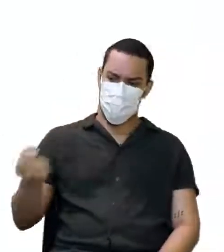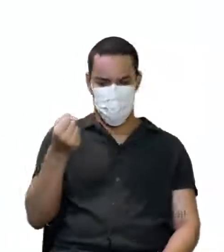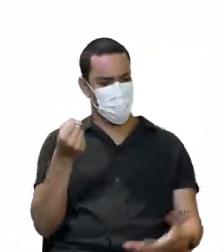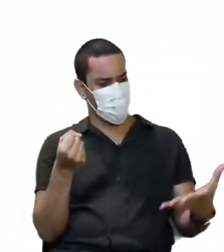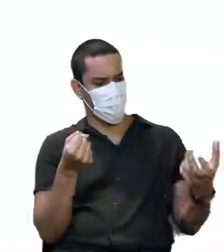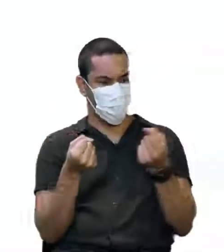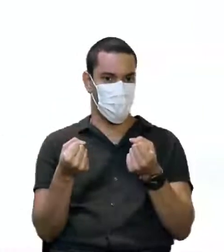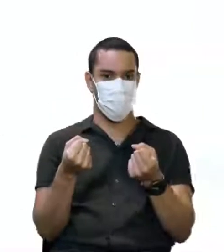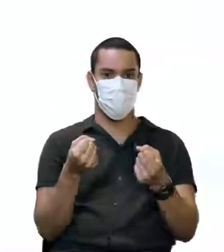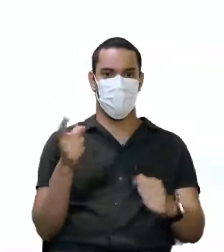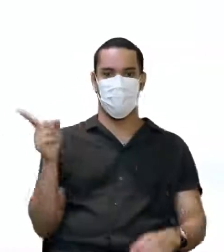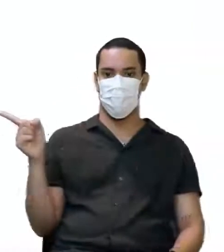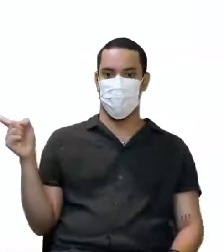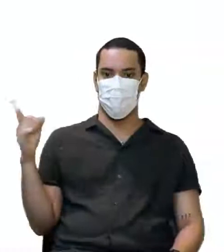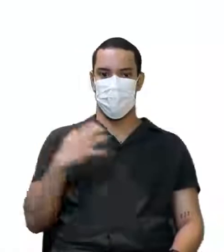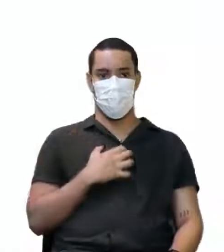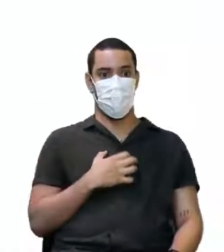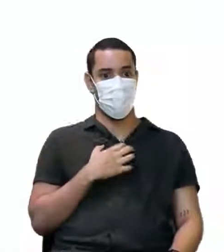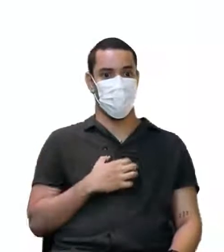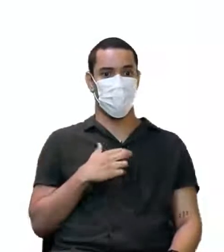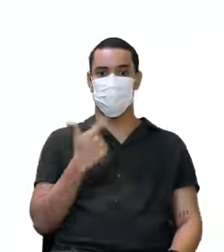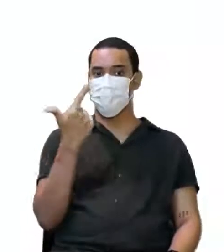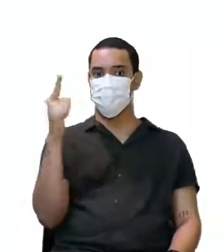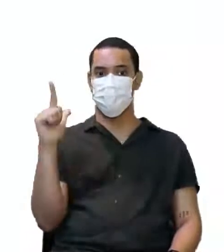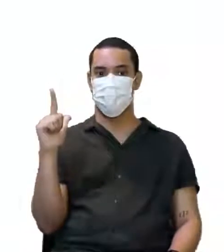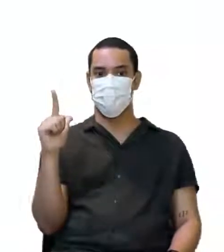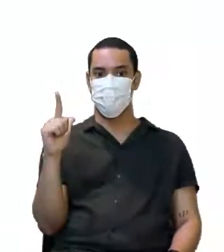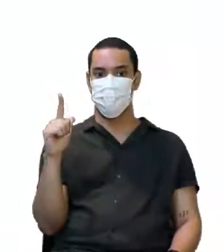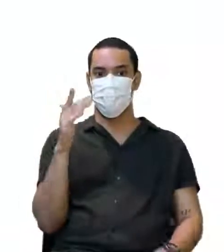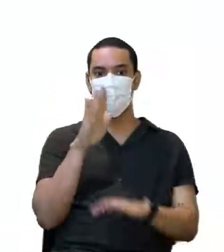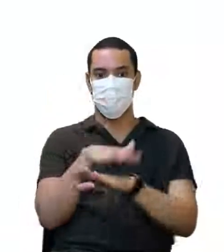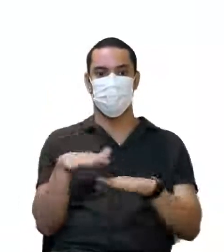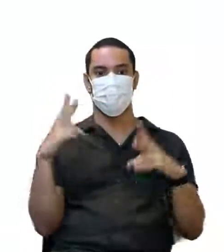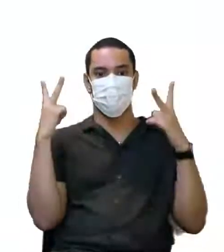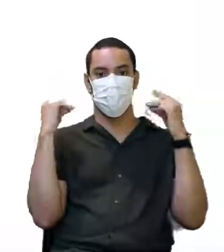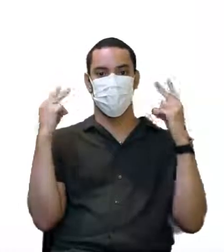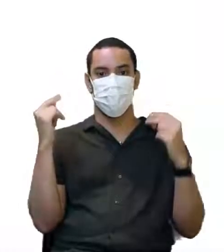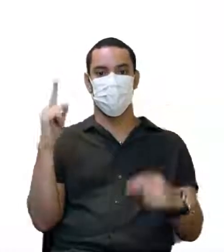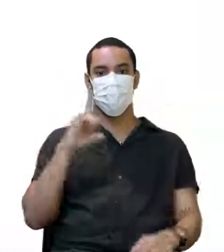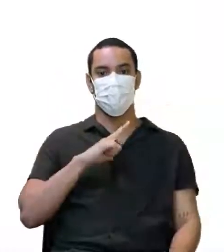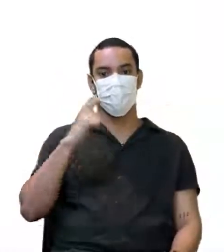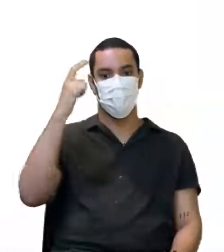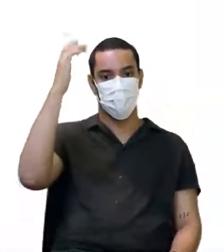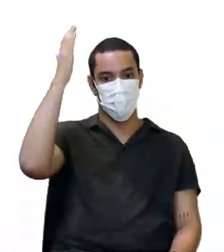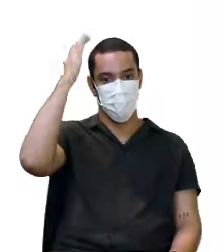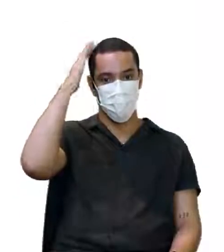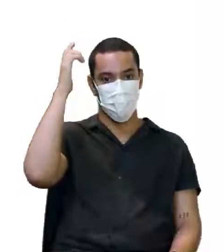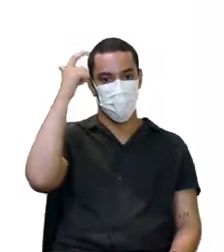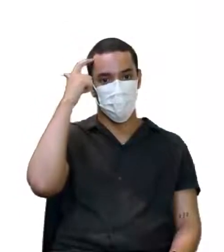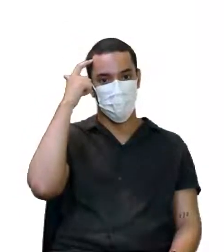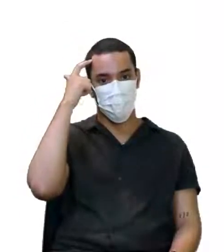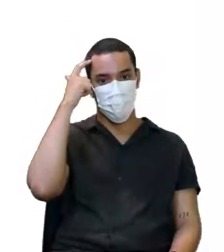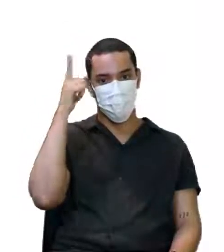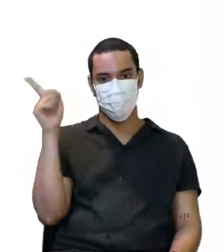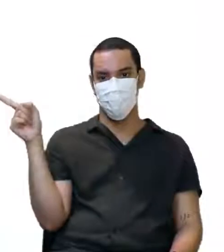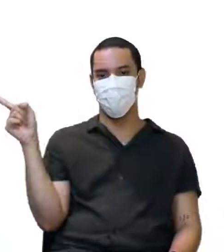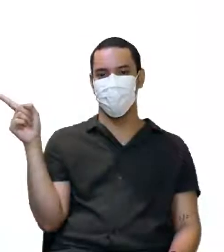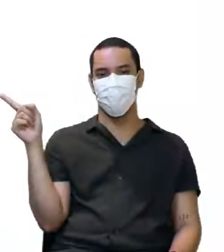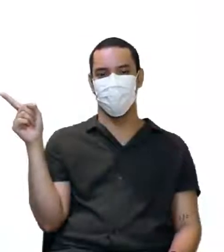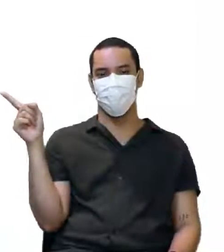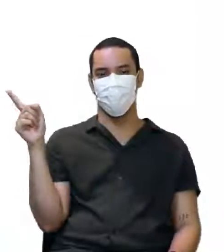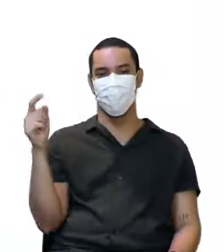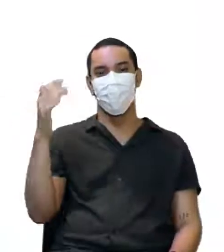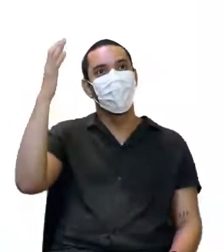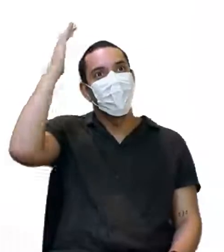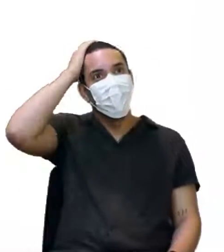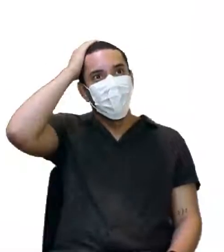Eles estão vendo alguma coisa, estão muito enfurecidos. E os outros estão tranquilos. Tem um aqui que está pensando, meu Deus, o que, que vai ser